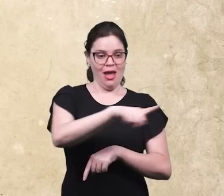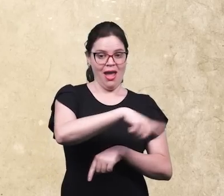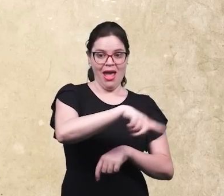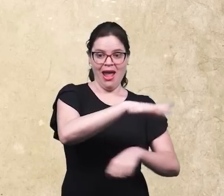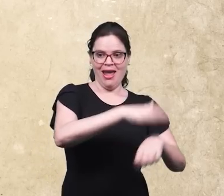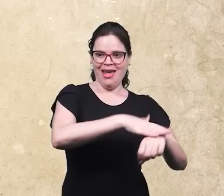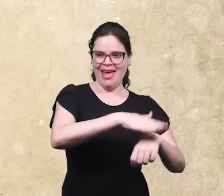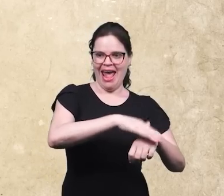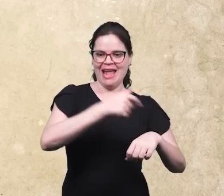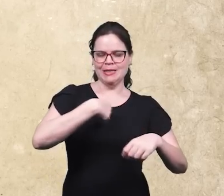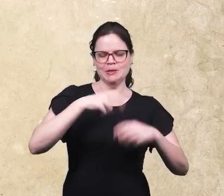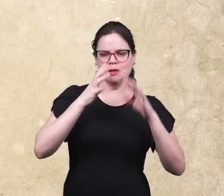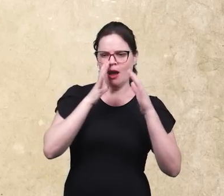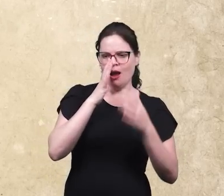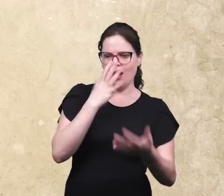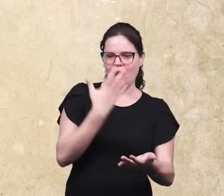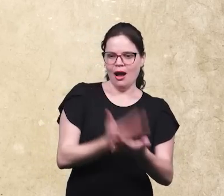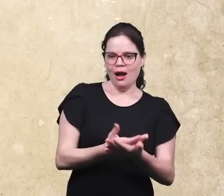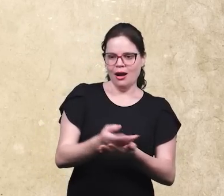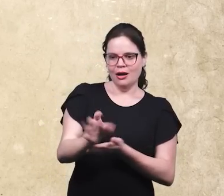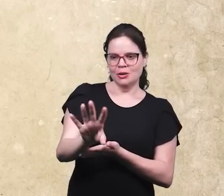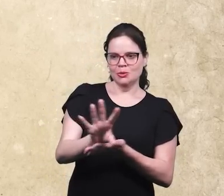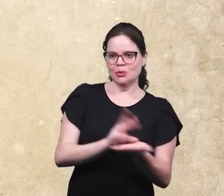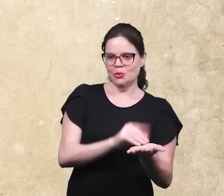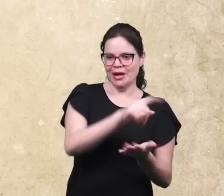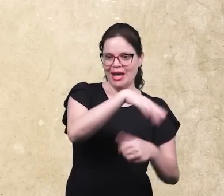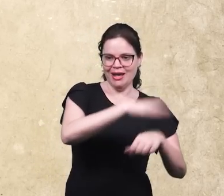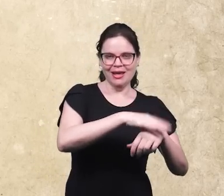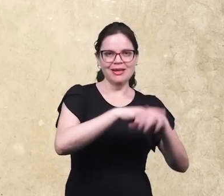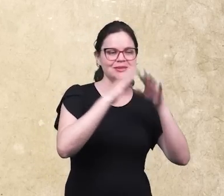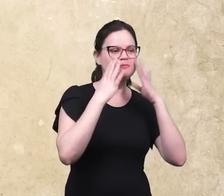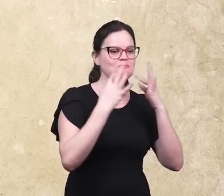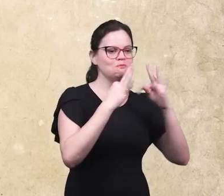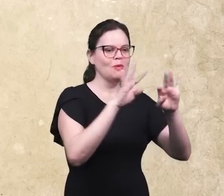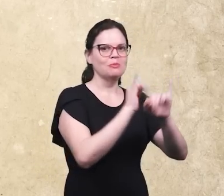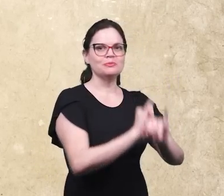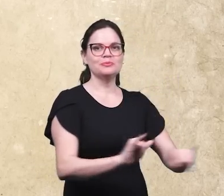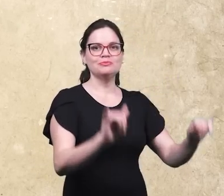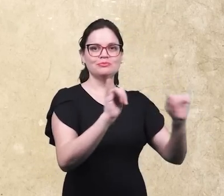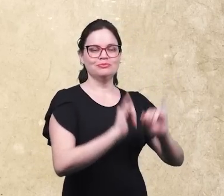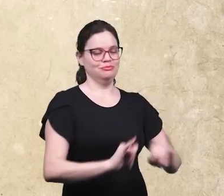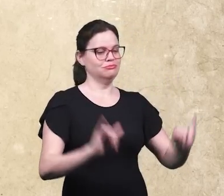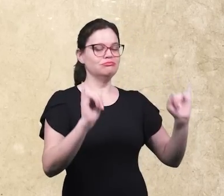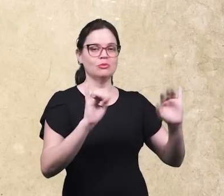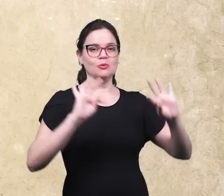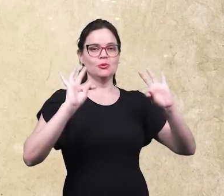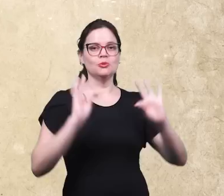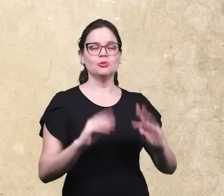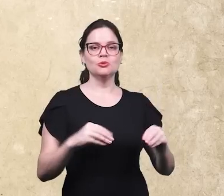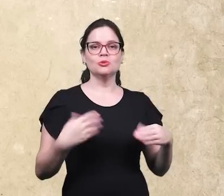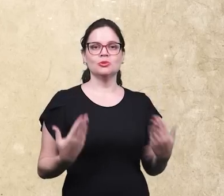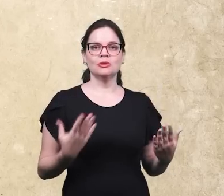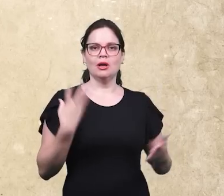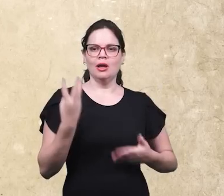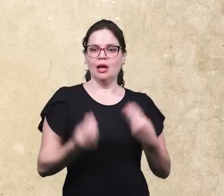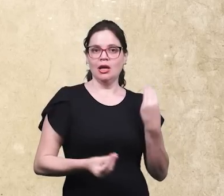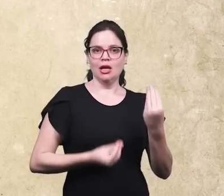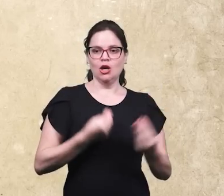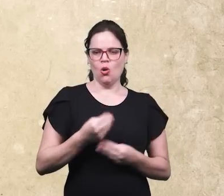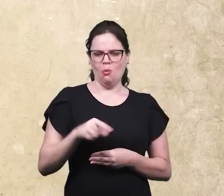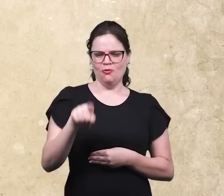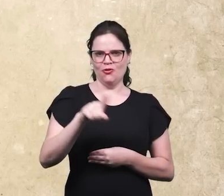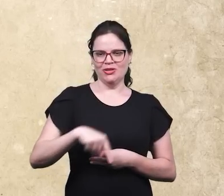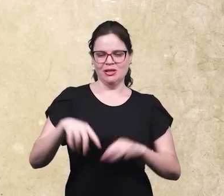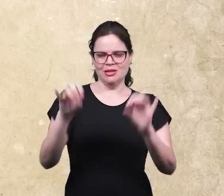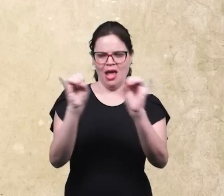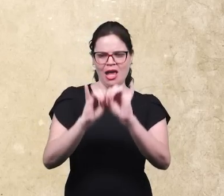mesmos anunciam de nós qual a entrada que tivemos para convosco e como dos